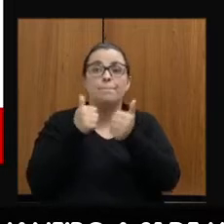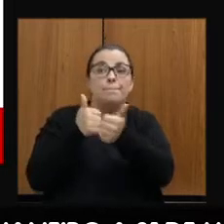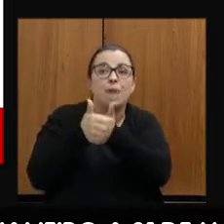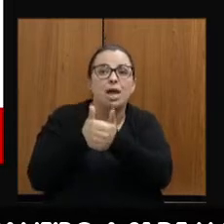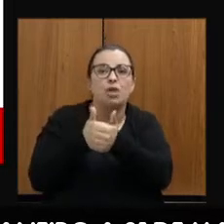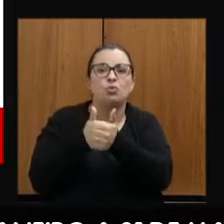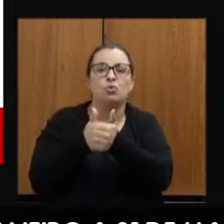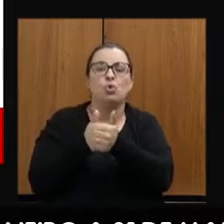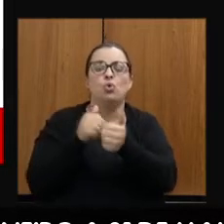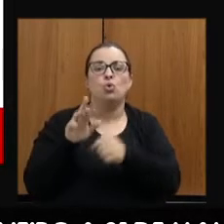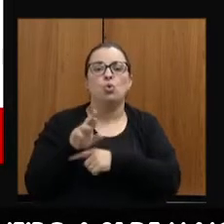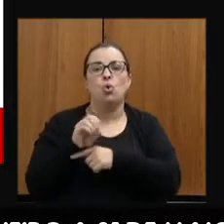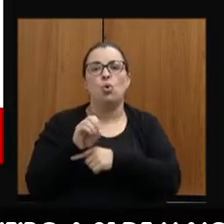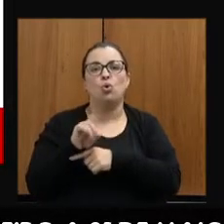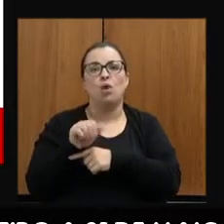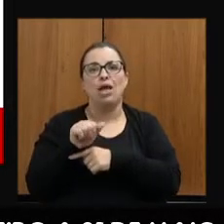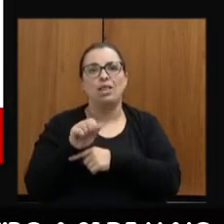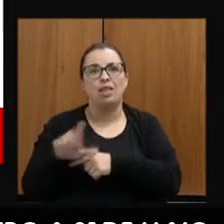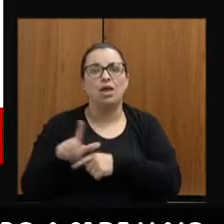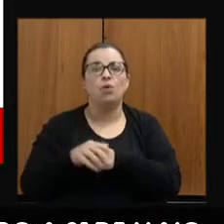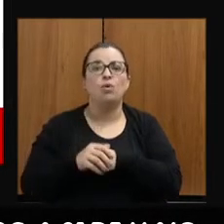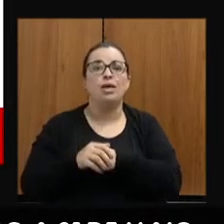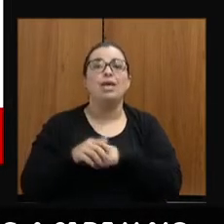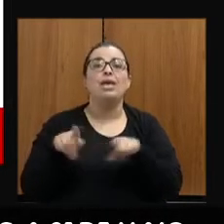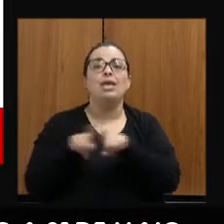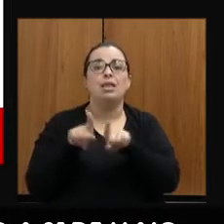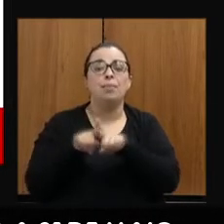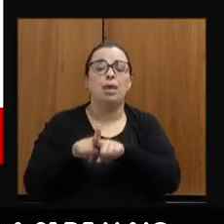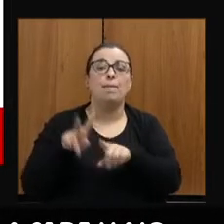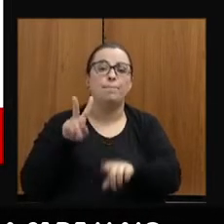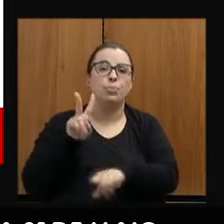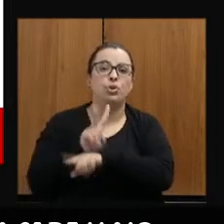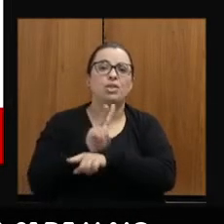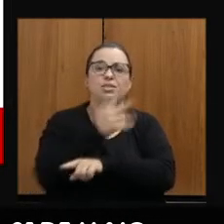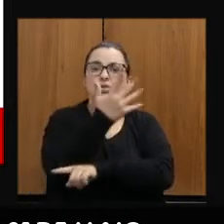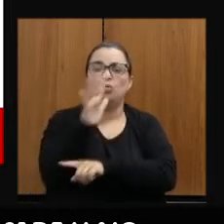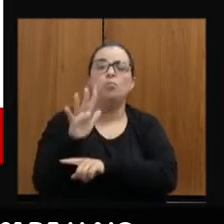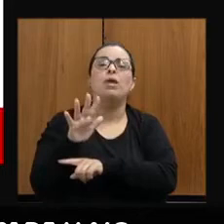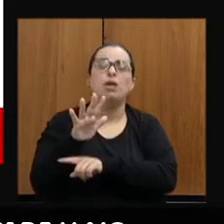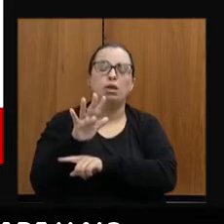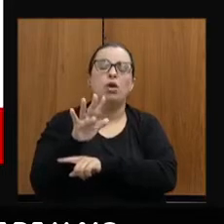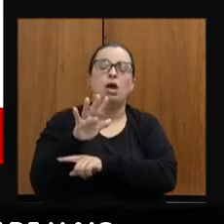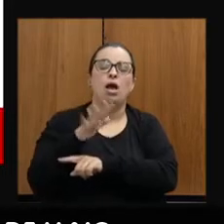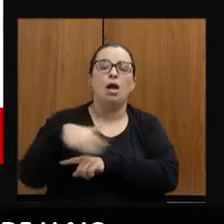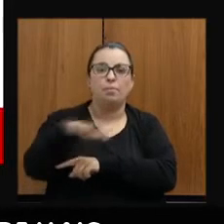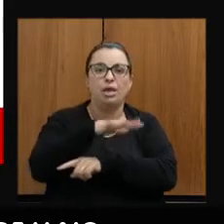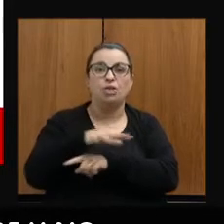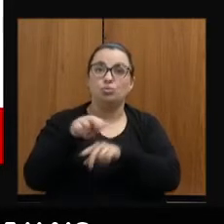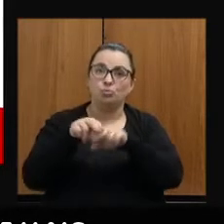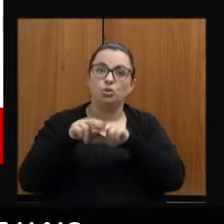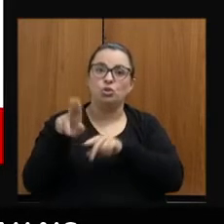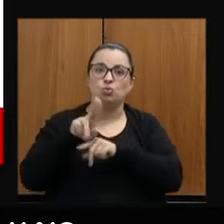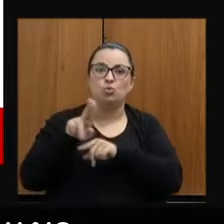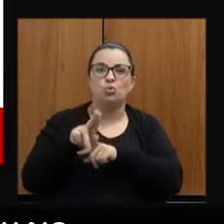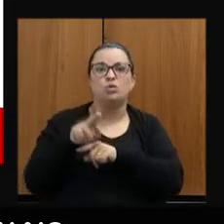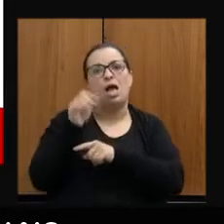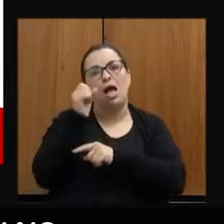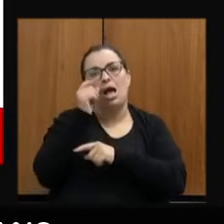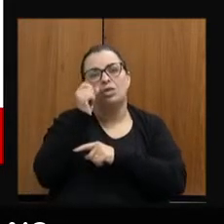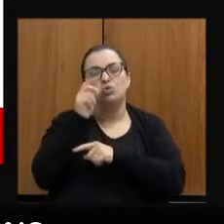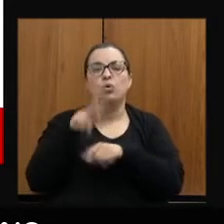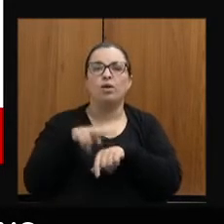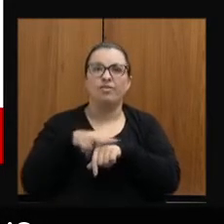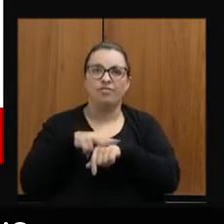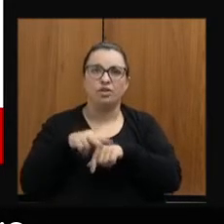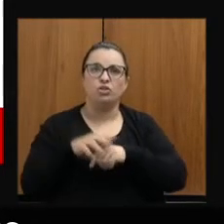o azul e proteção do meio ambiente por isso o verde vamos seguir chamar a atenção também que